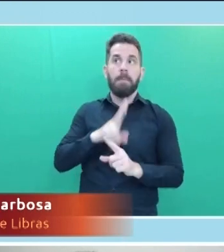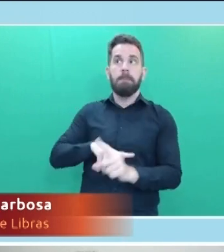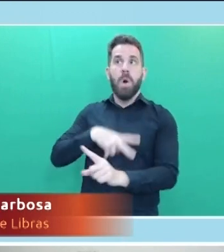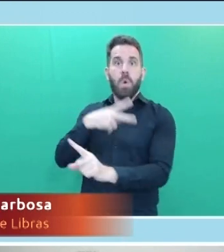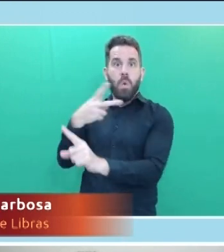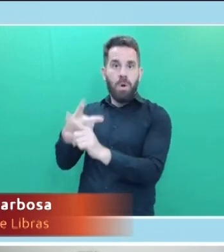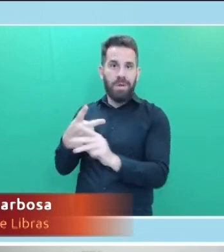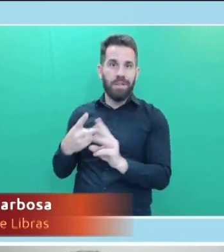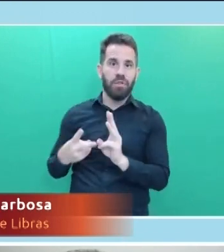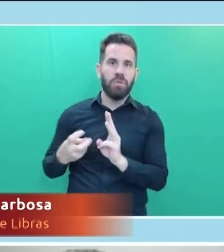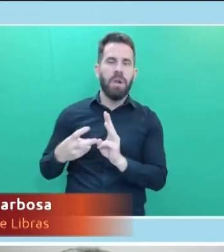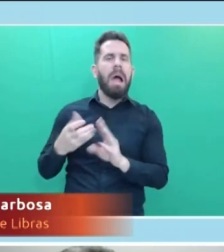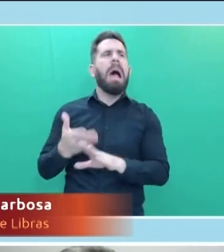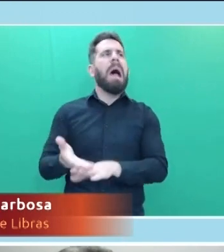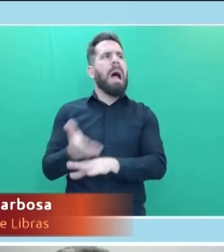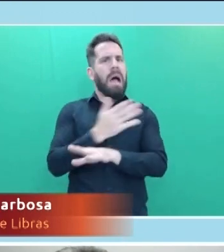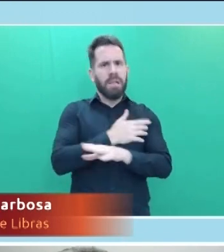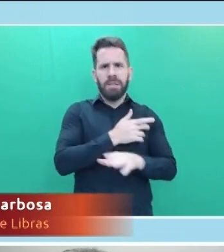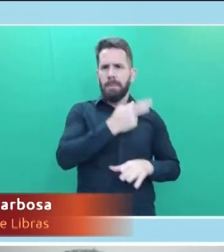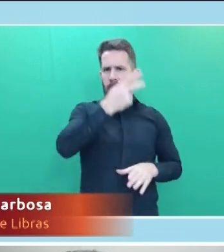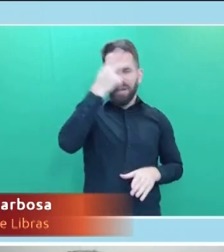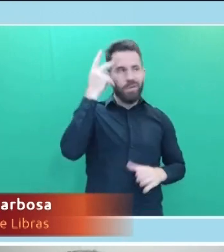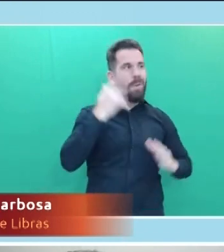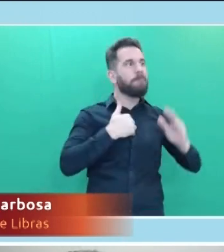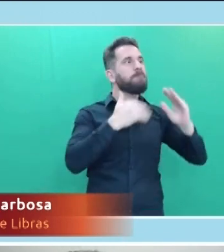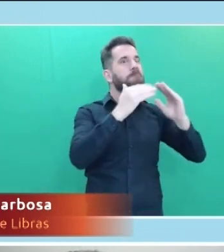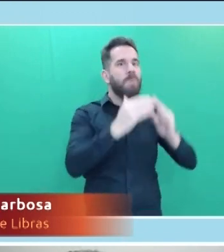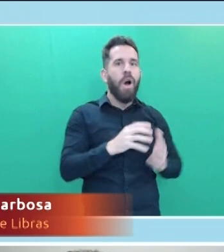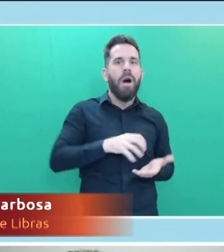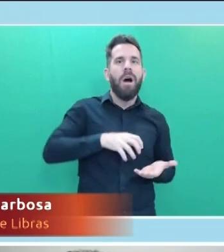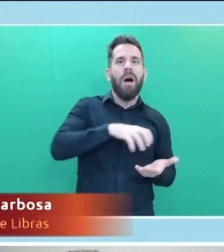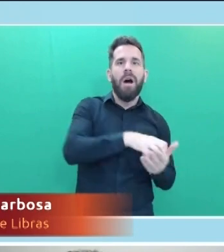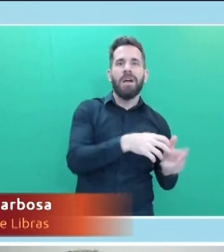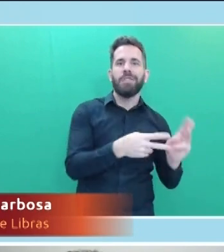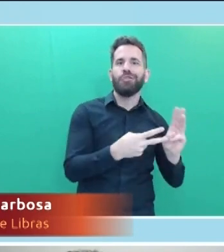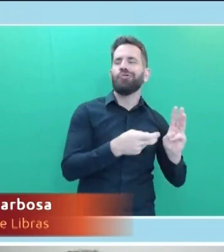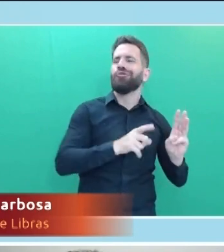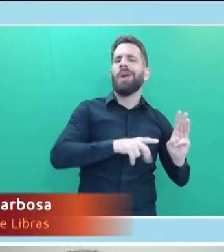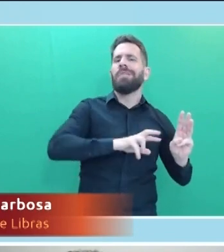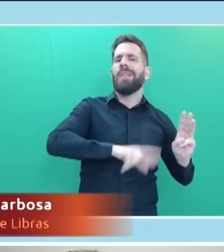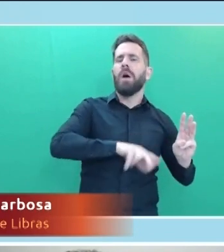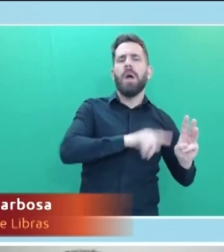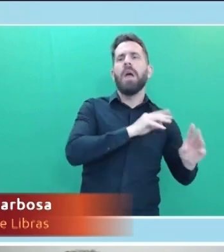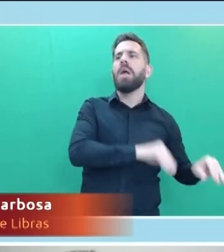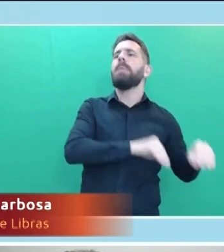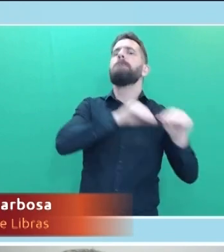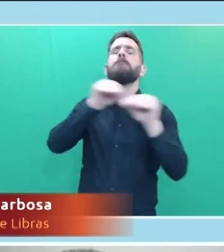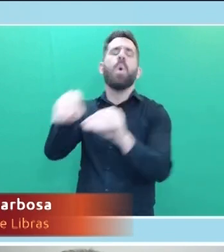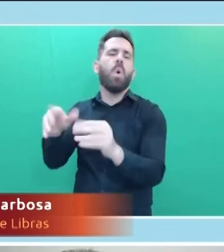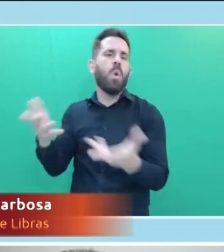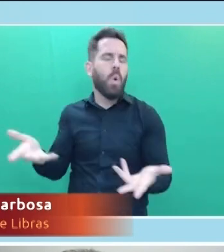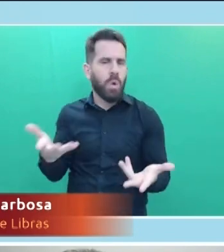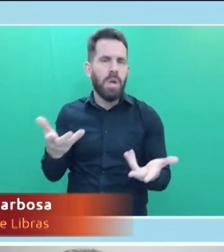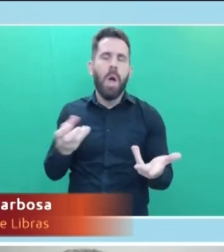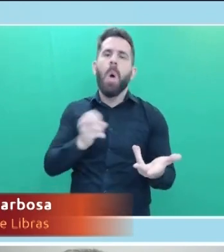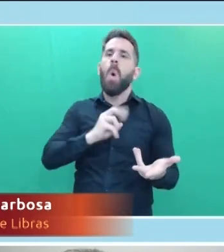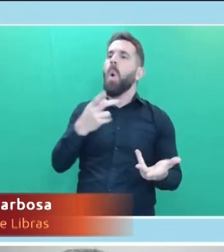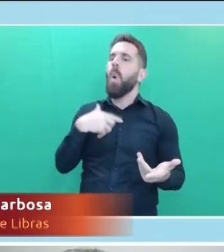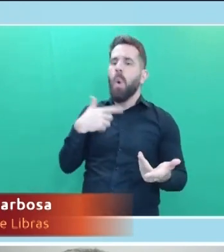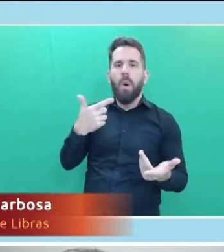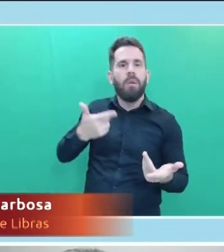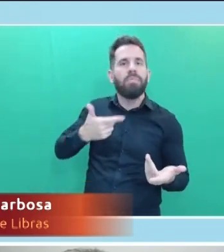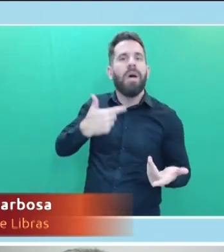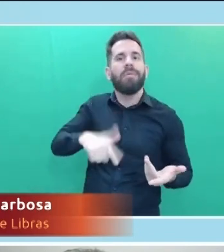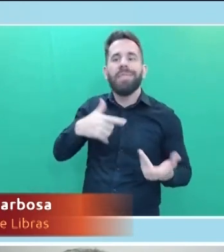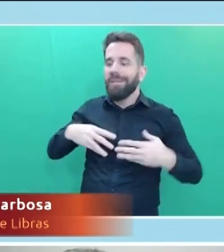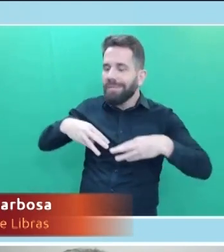nos seus territórios de origem, que muitas vezes se mudaram, né, por inúmeras questões, ou não têm, infelizmente, um território também de origem. O que